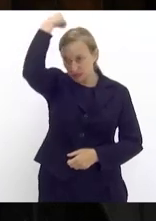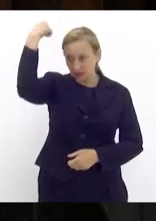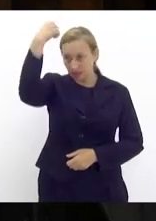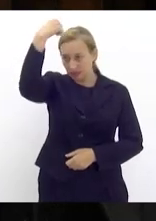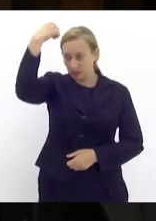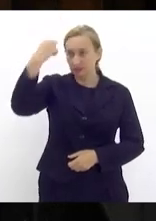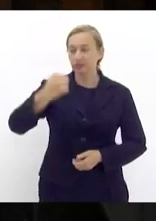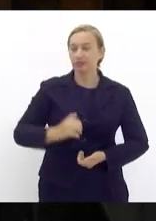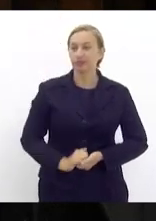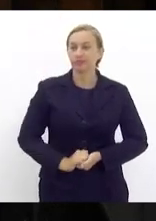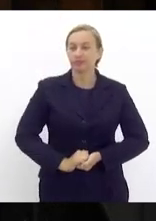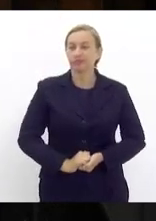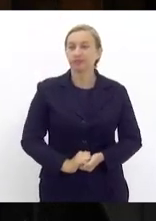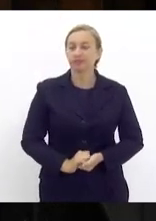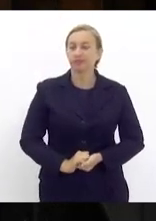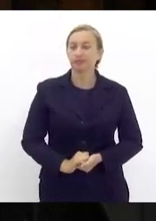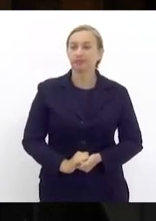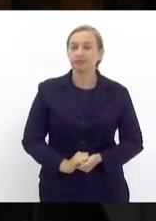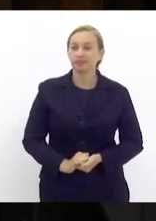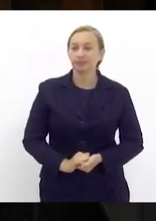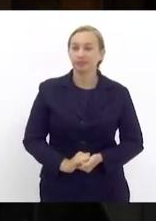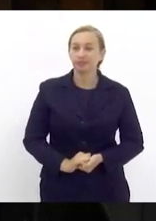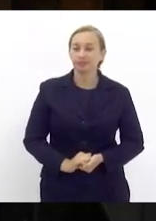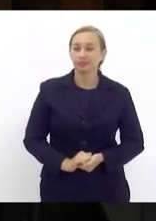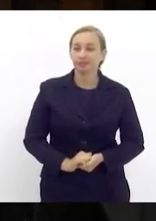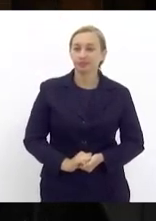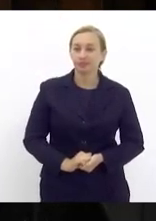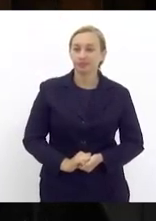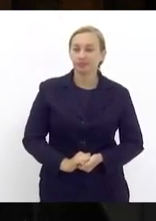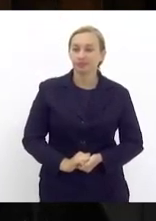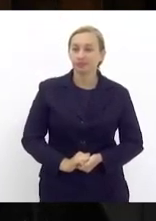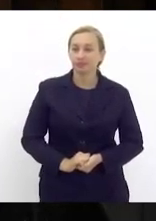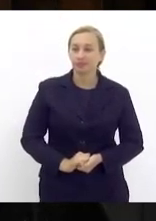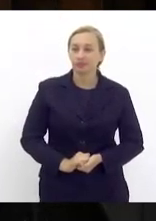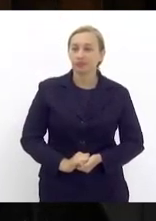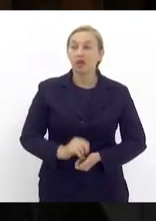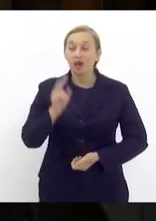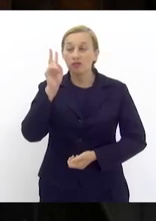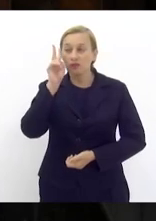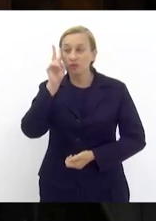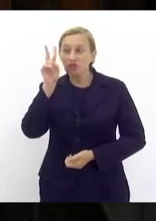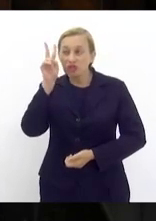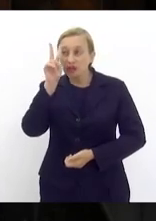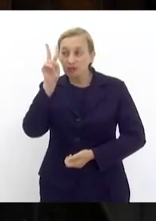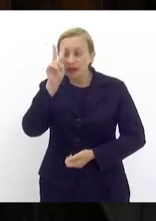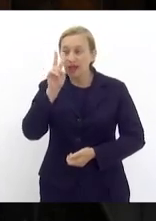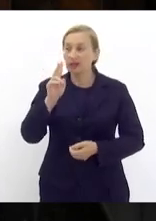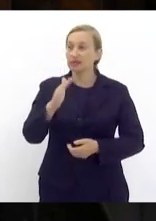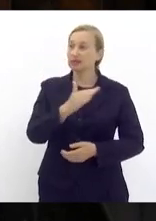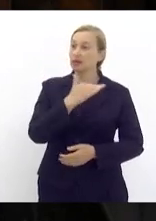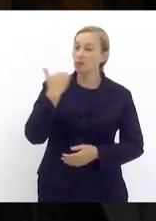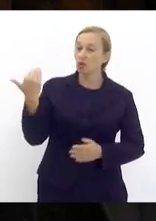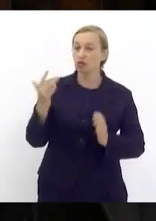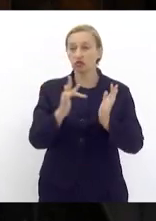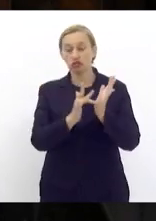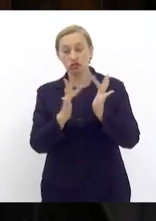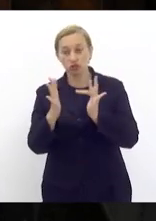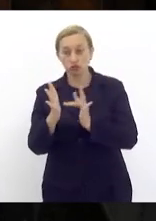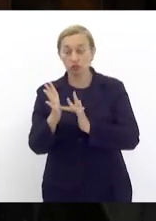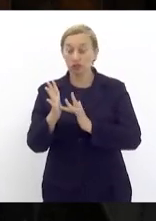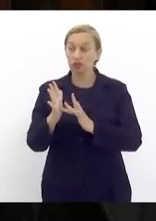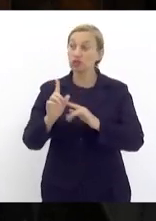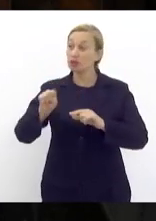vamos ficar consternados com a morte de Jesus Cristo e nos